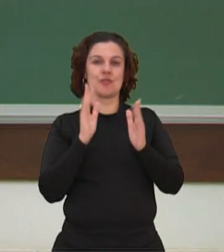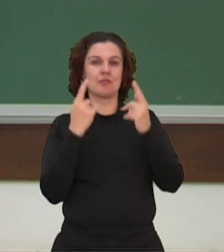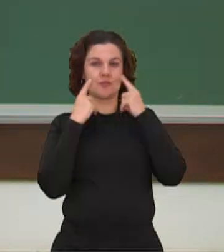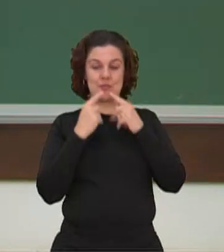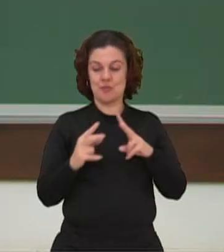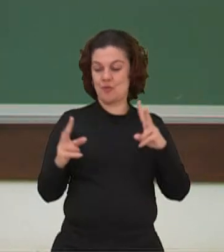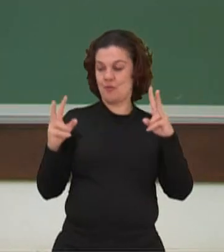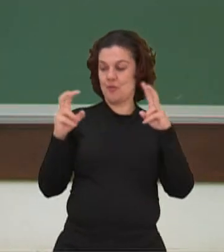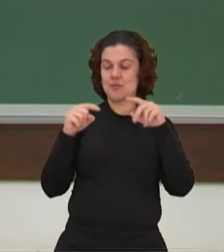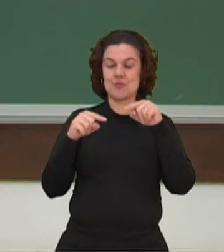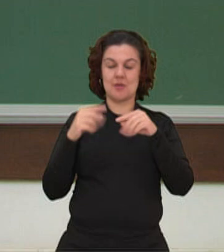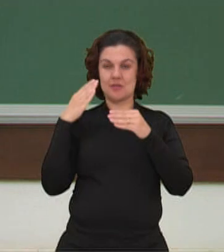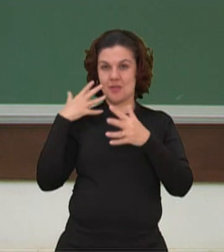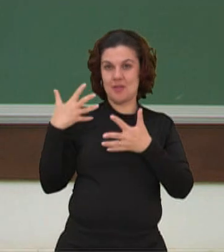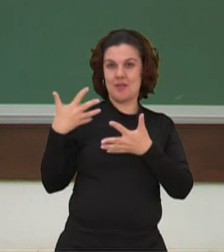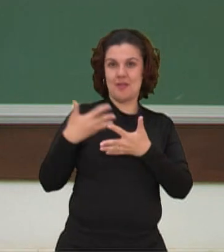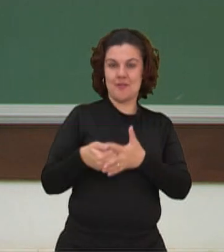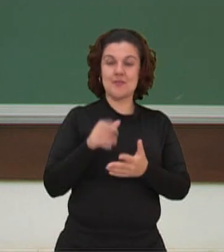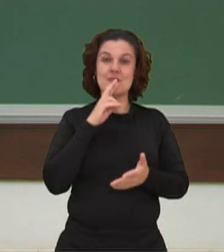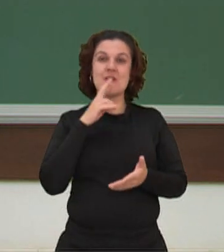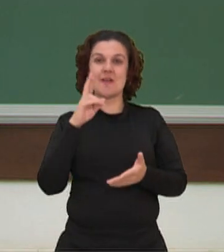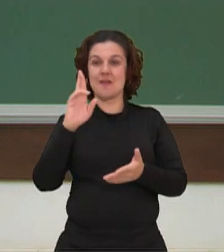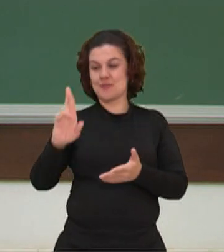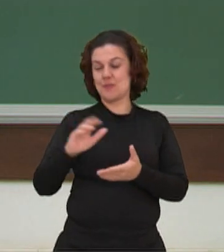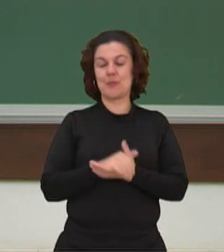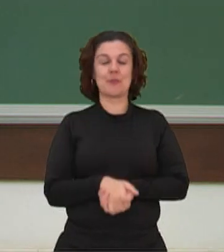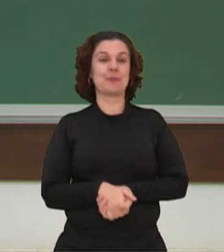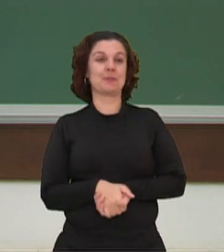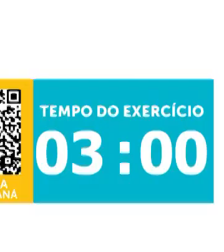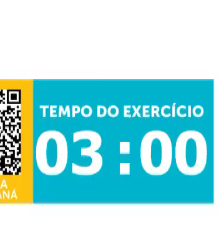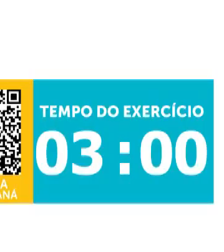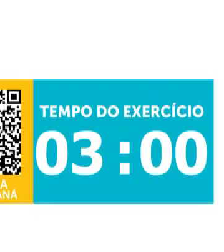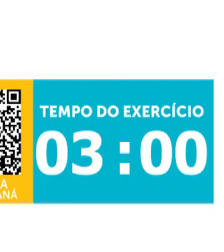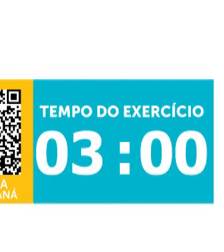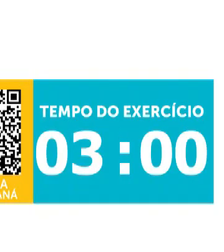assunto, nessa revisão, responda essa pergunta aí.